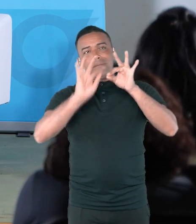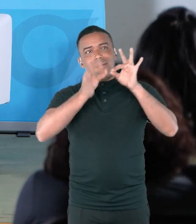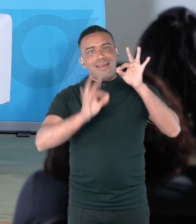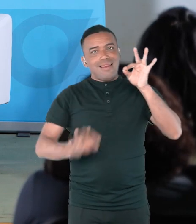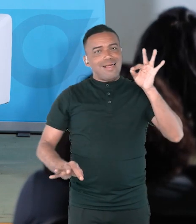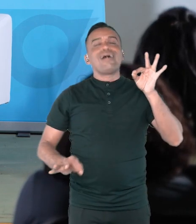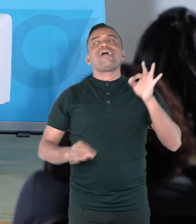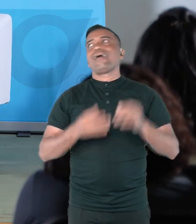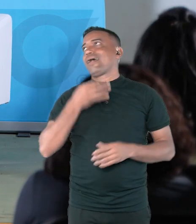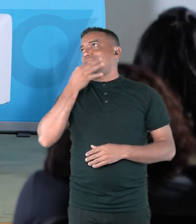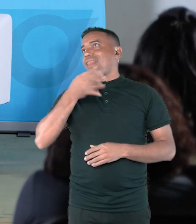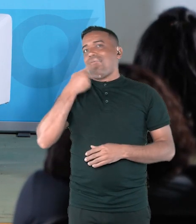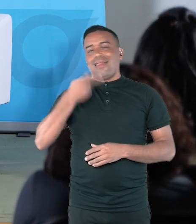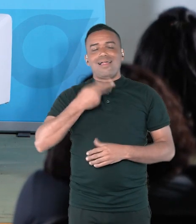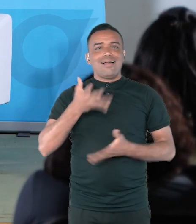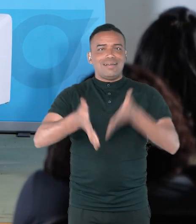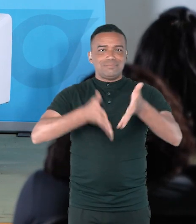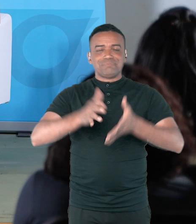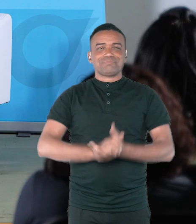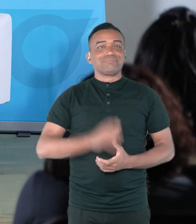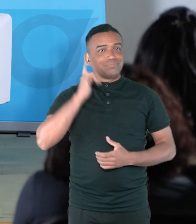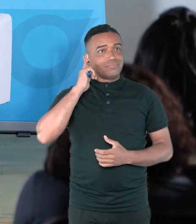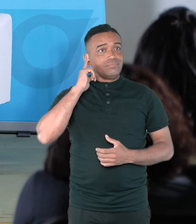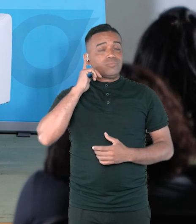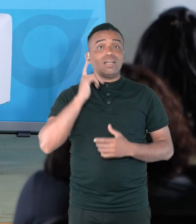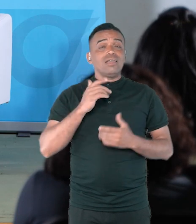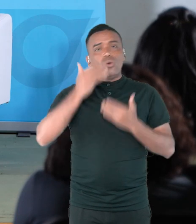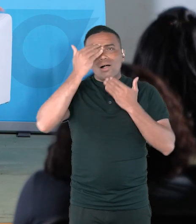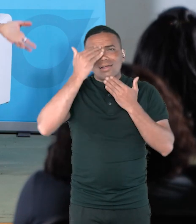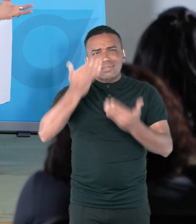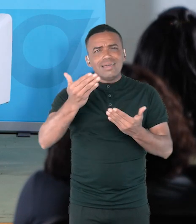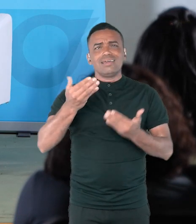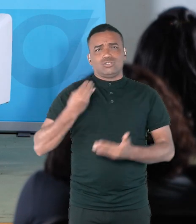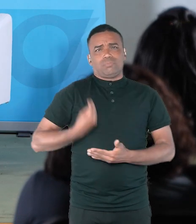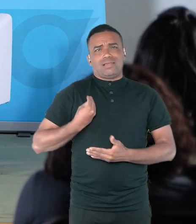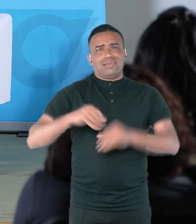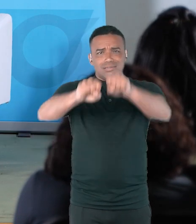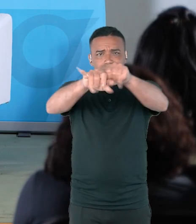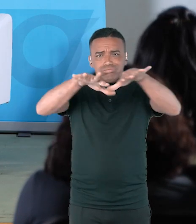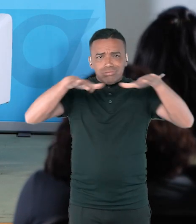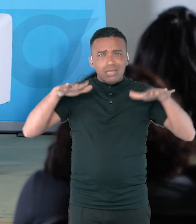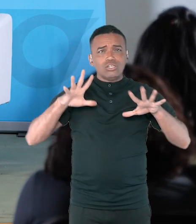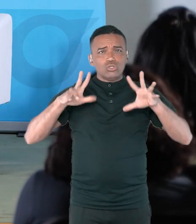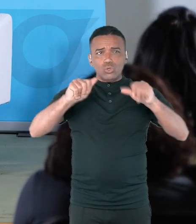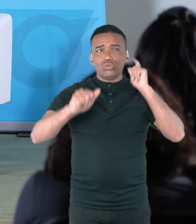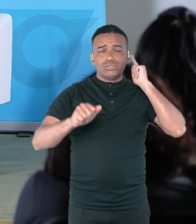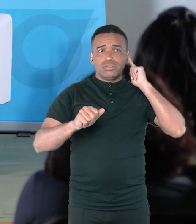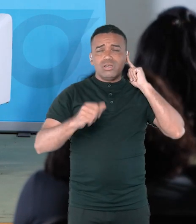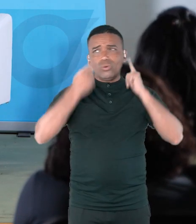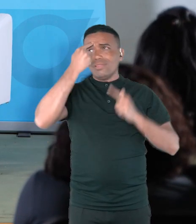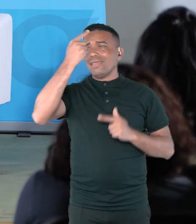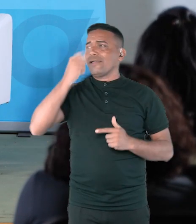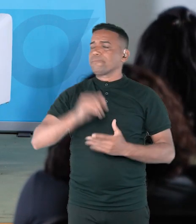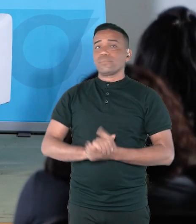de esquina. Não, mas eu agradeço muito a presença de vocês, viu? Eu tenho